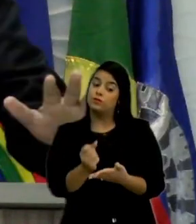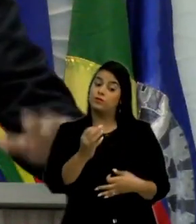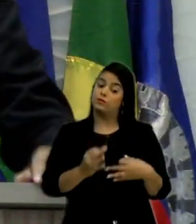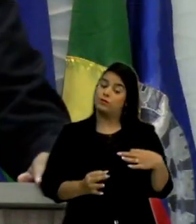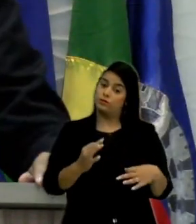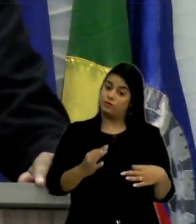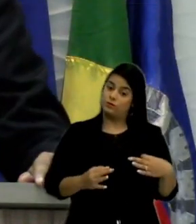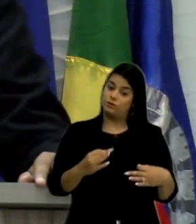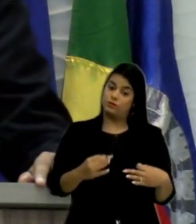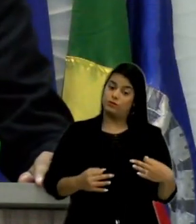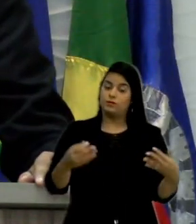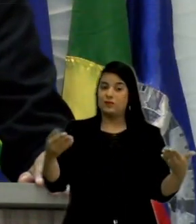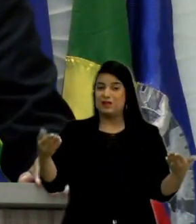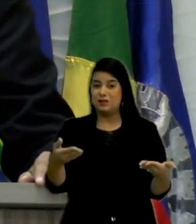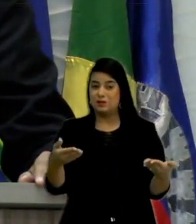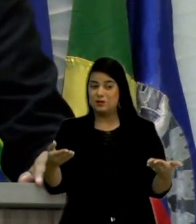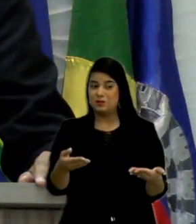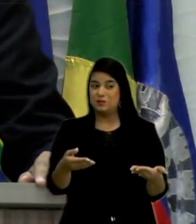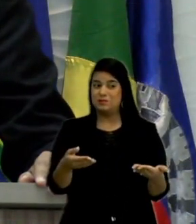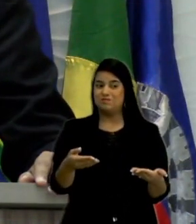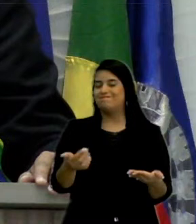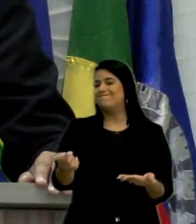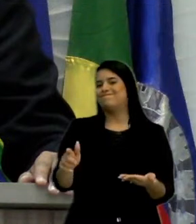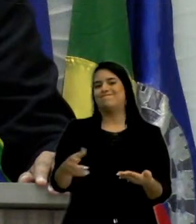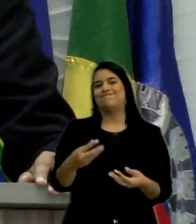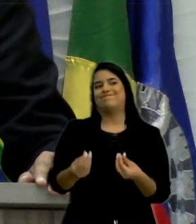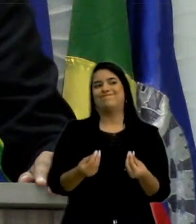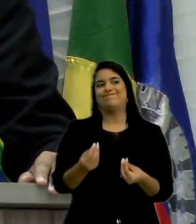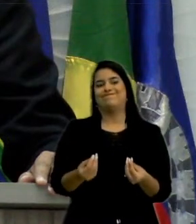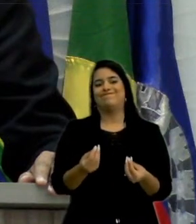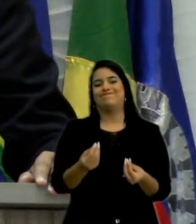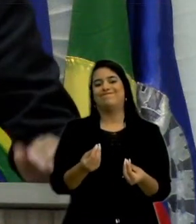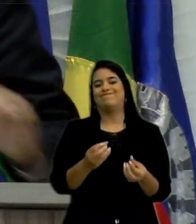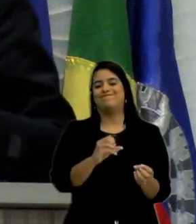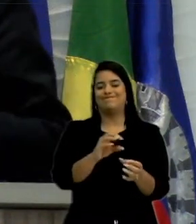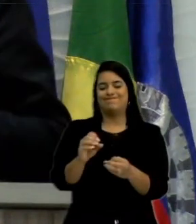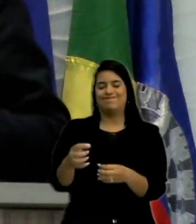justiça, hoje não estaria mais dando aula no nosso município.